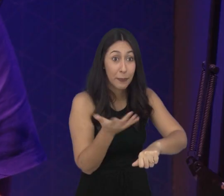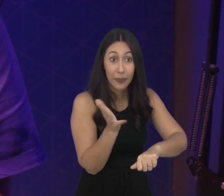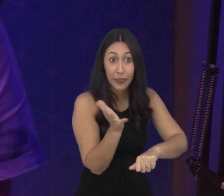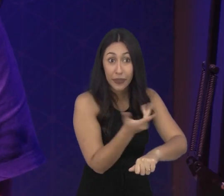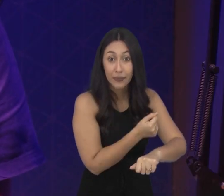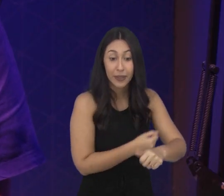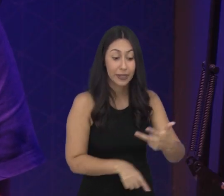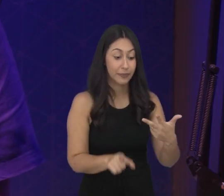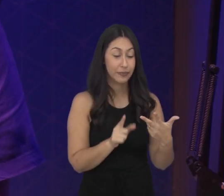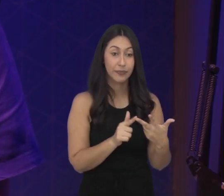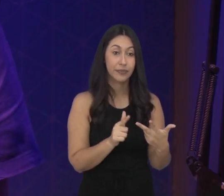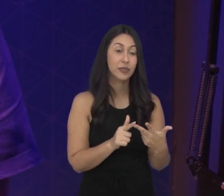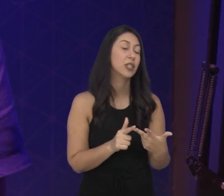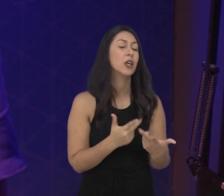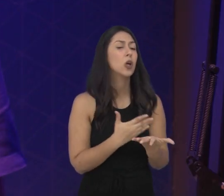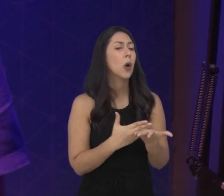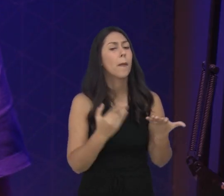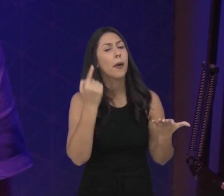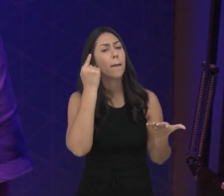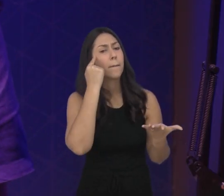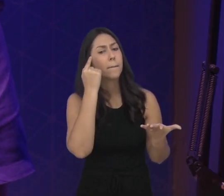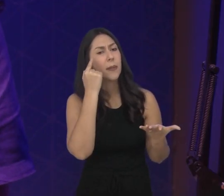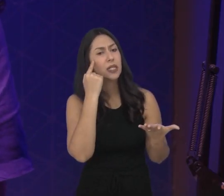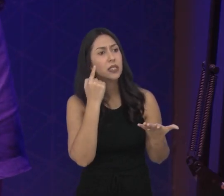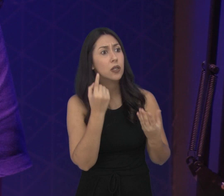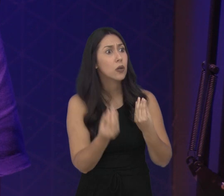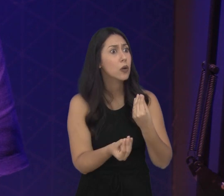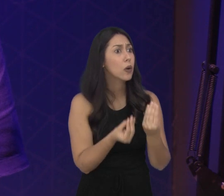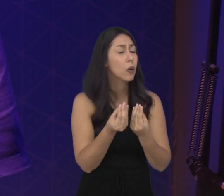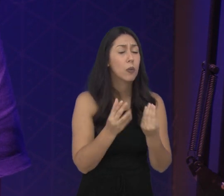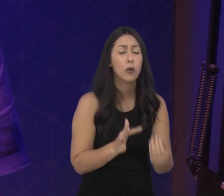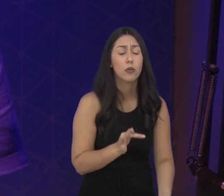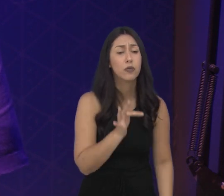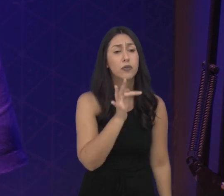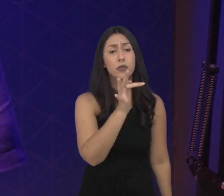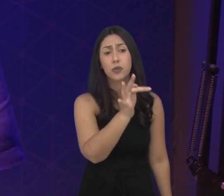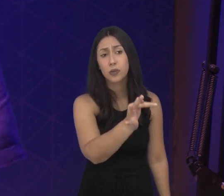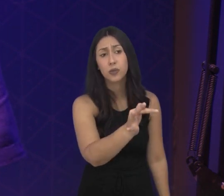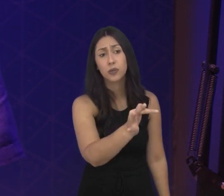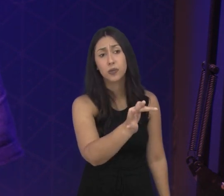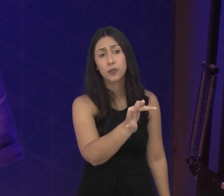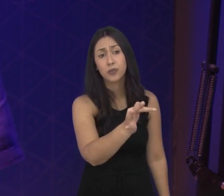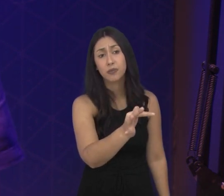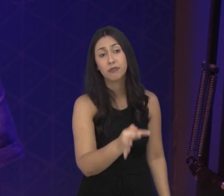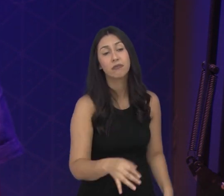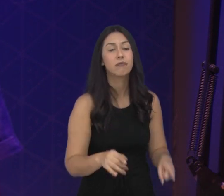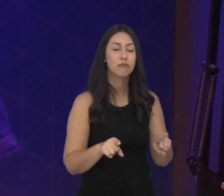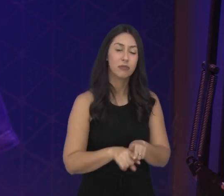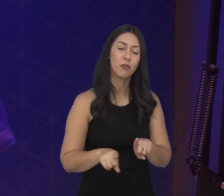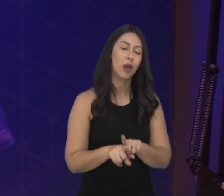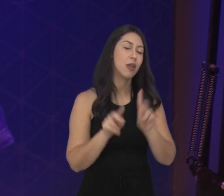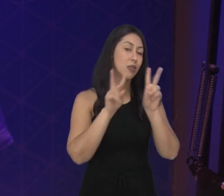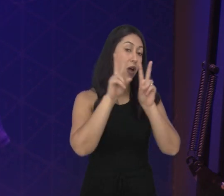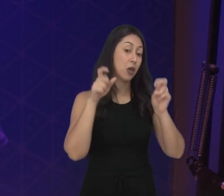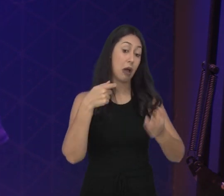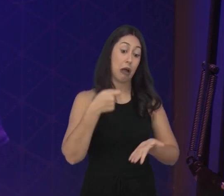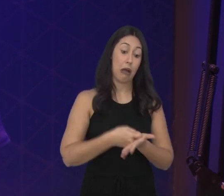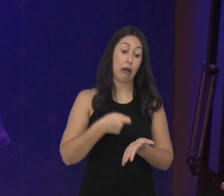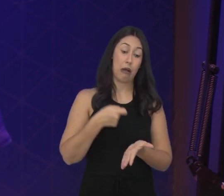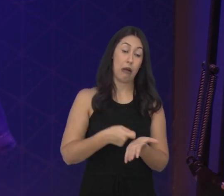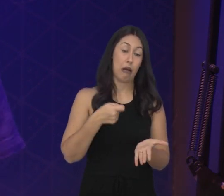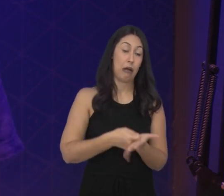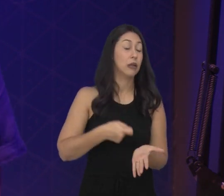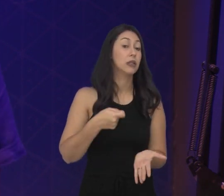curto. Você começa a se questionar sobre o rumo da vida. Então também entrando, né, nessa questão da